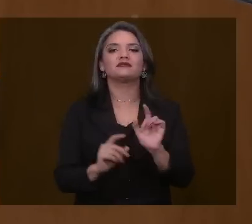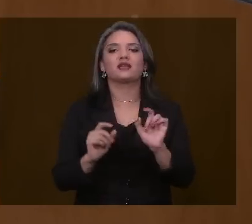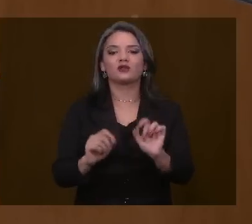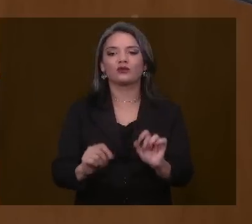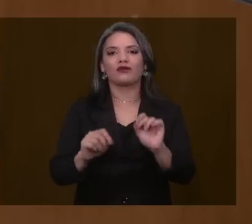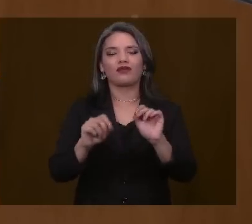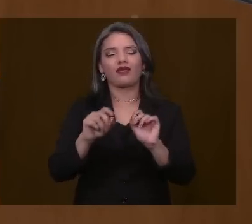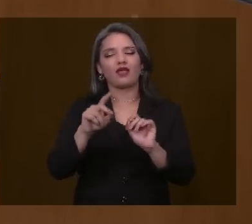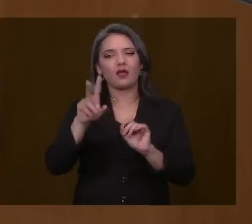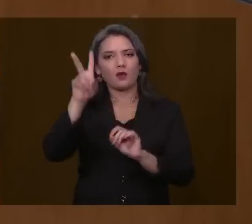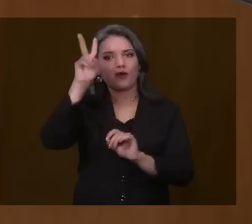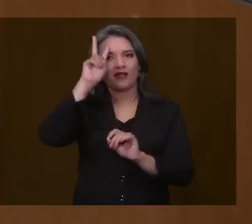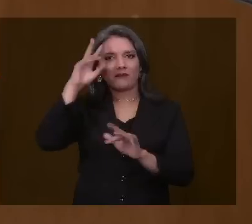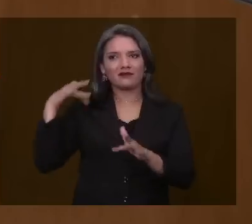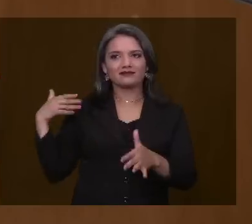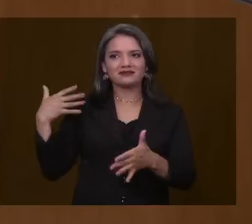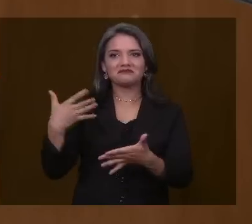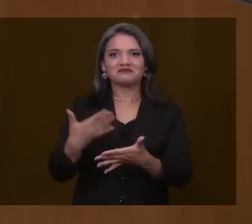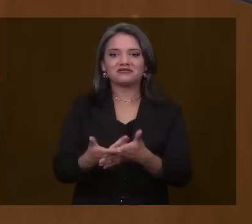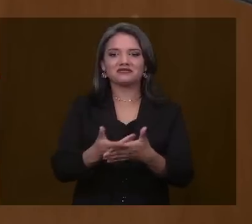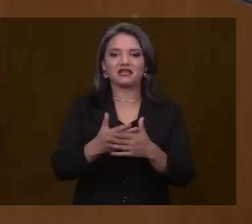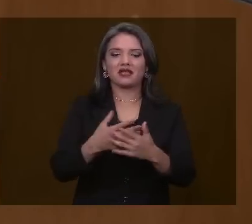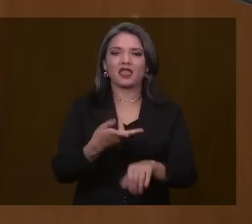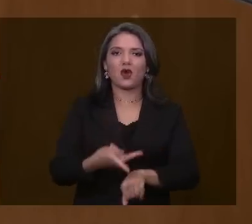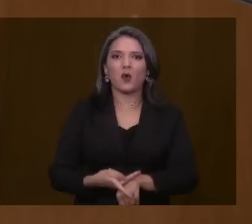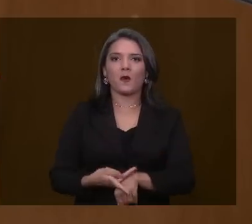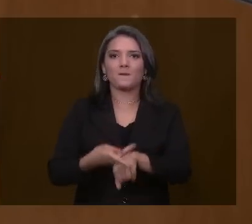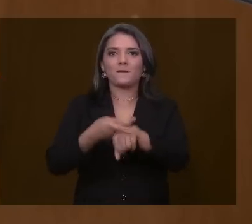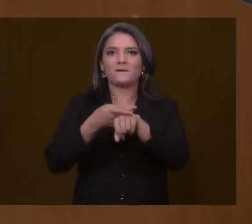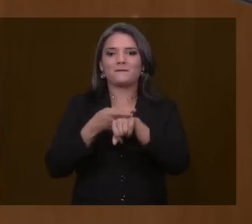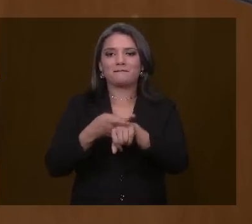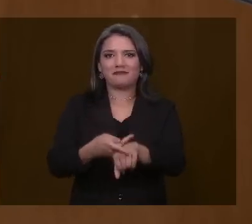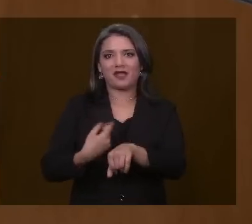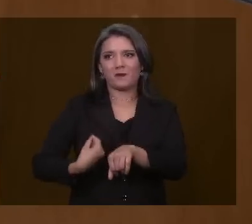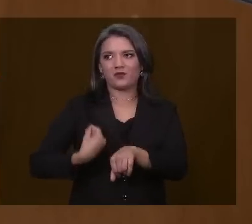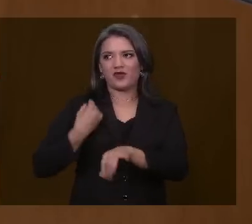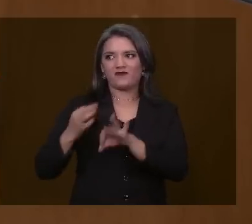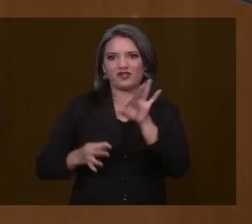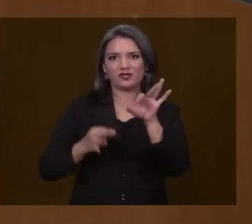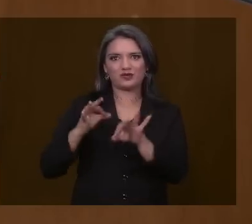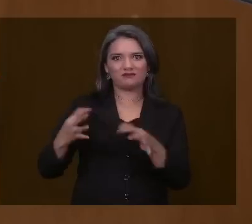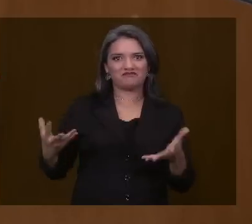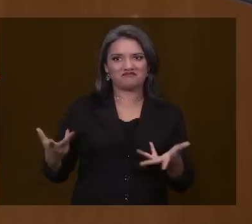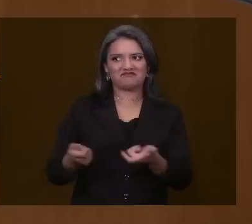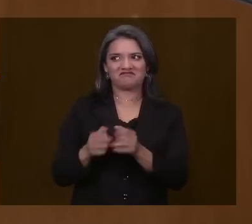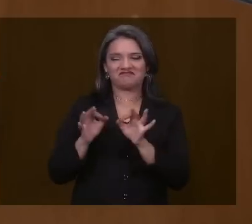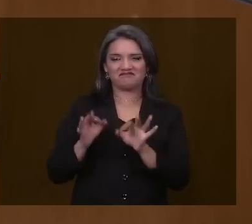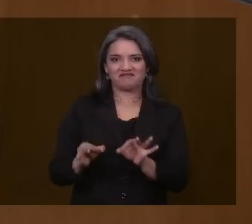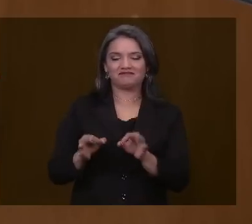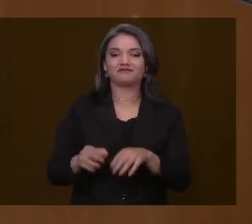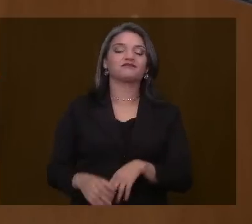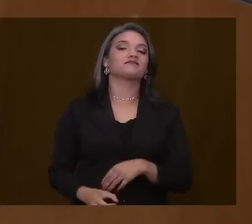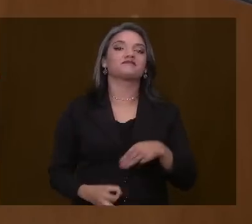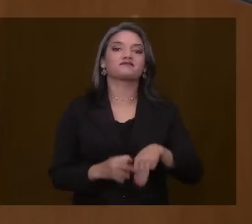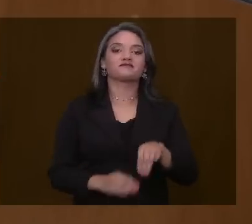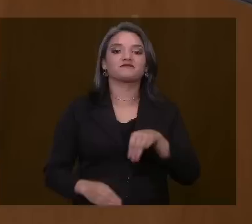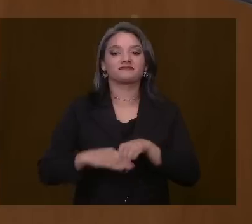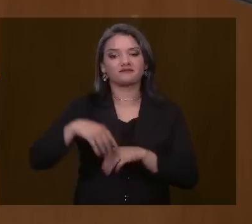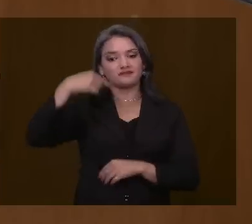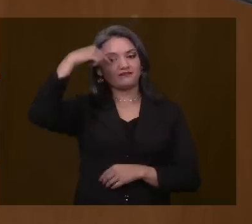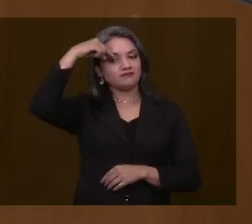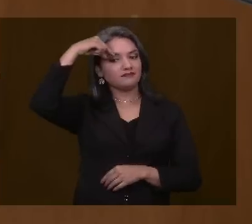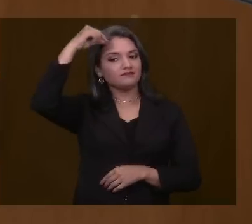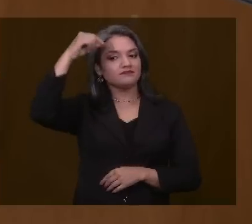coroa uma carreira jurídica de excelência. Com efeito, o ministro Luiz Roberto Barroso traz